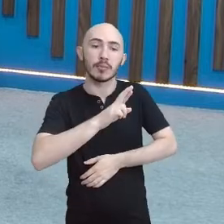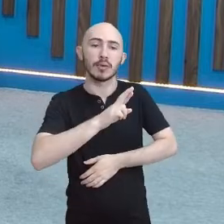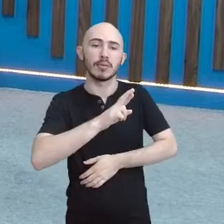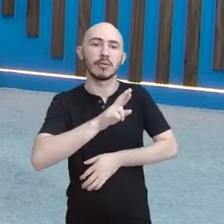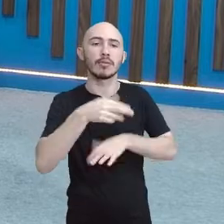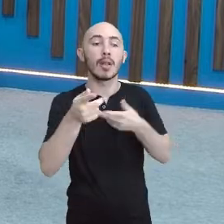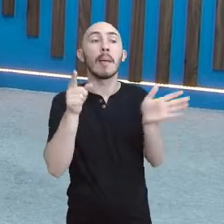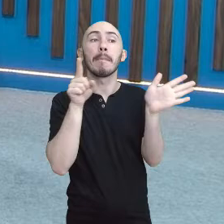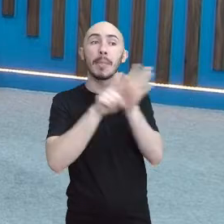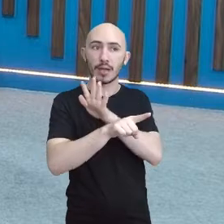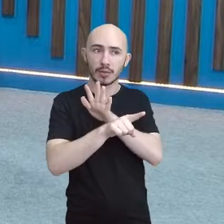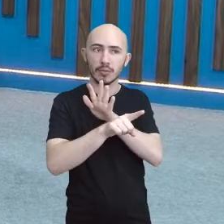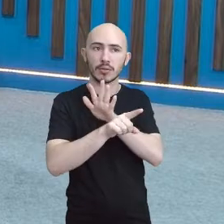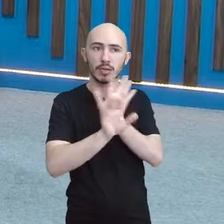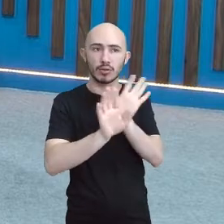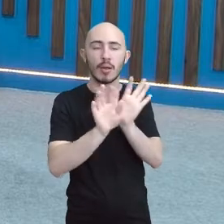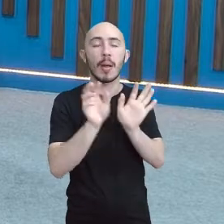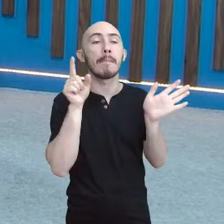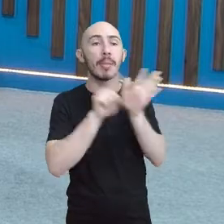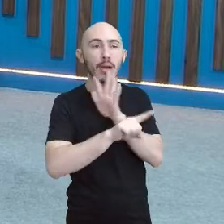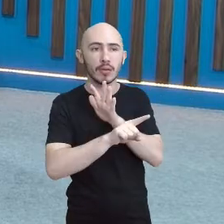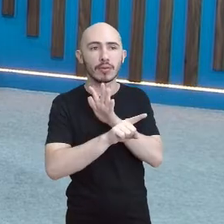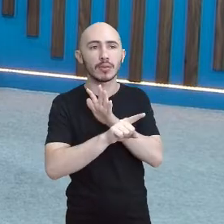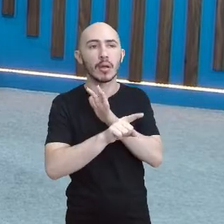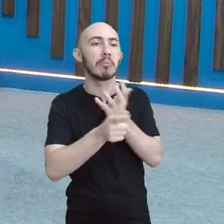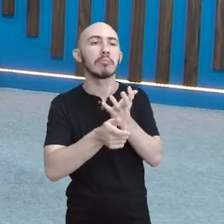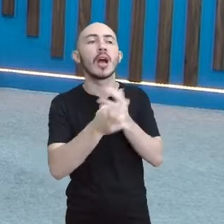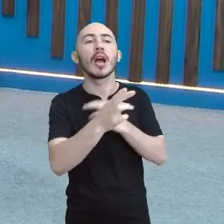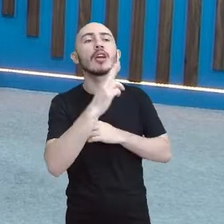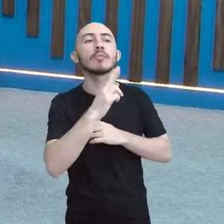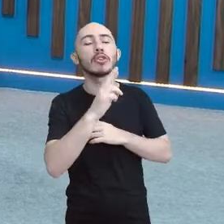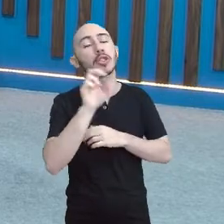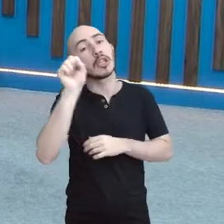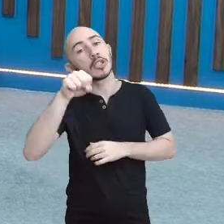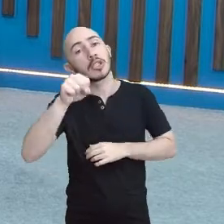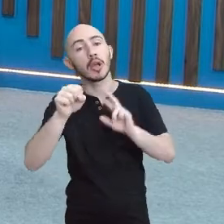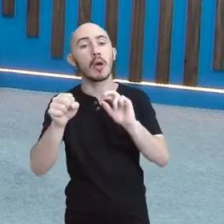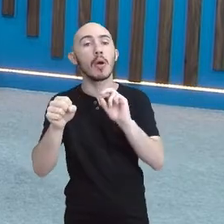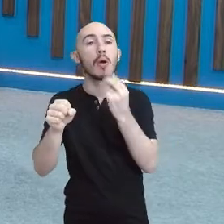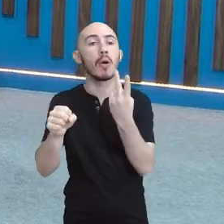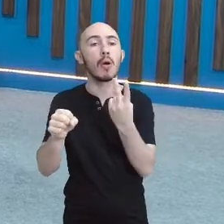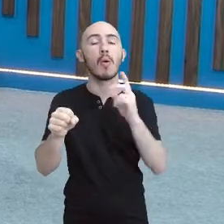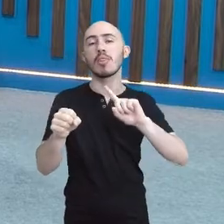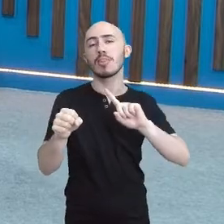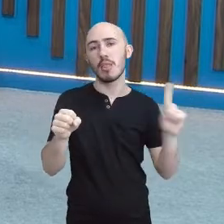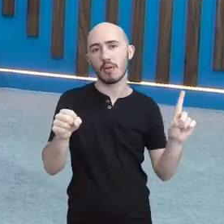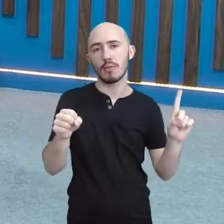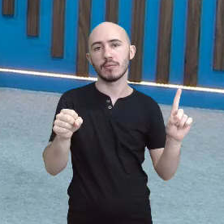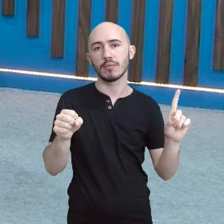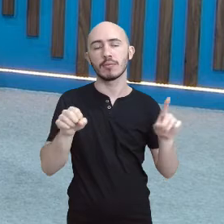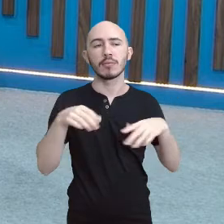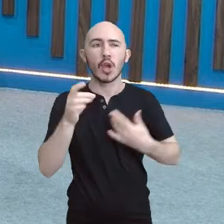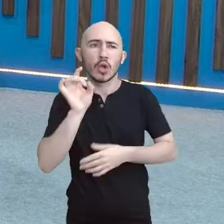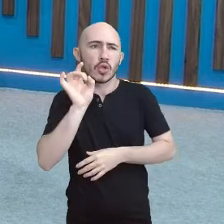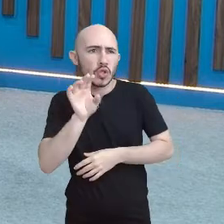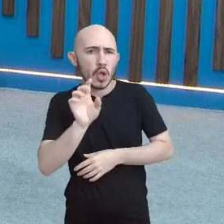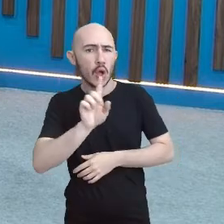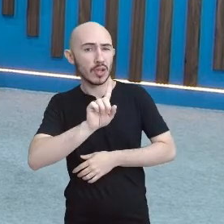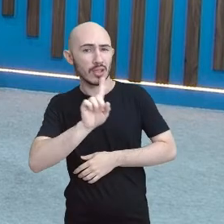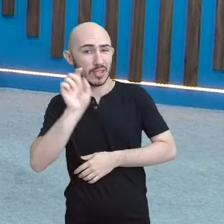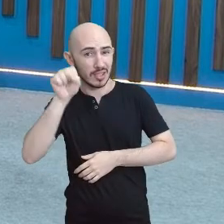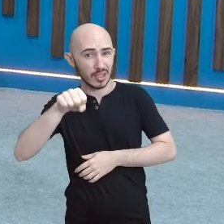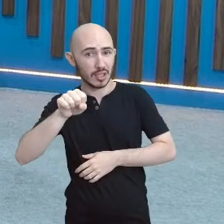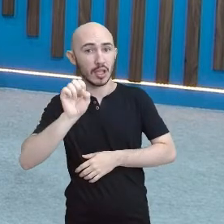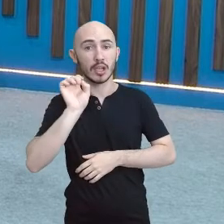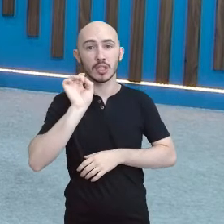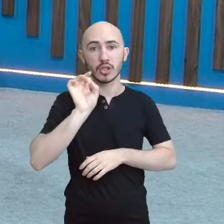você faz uma pergunta querendo sim ou não como resposta. E aí esse sim ou não vai ter somente o sim ou não. Você